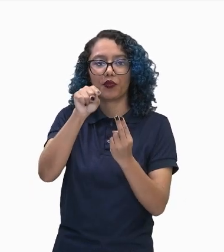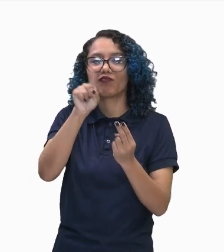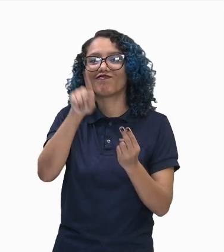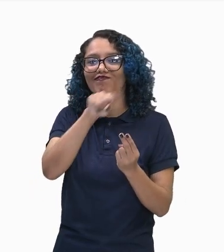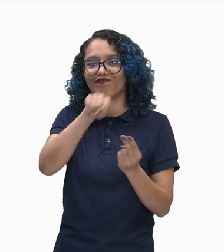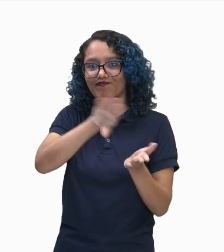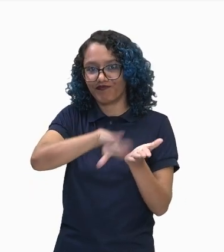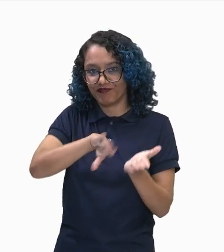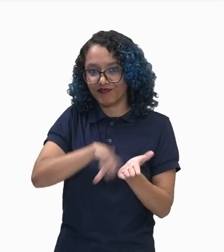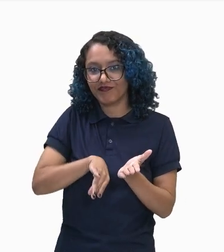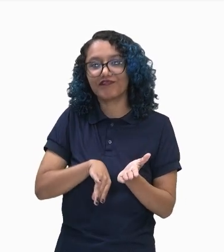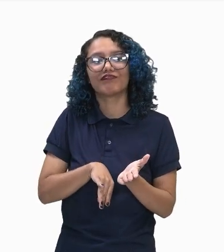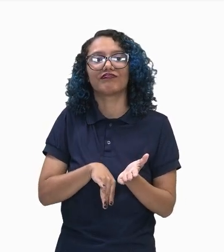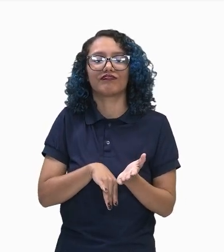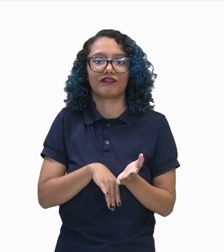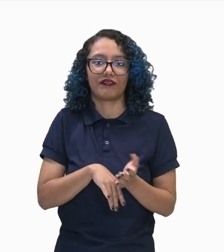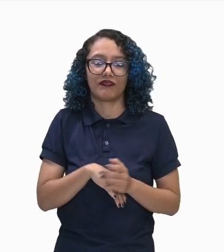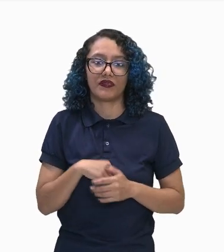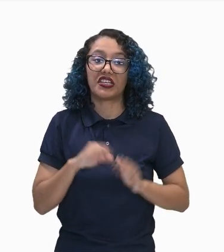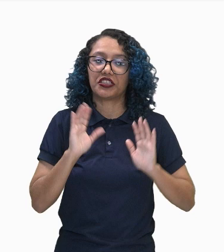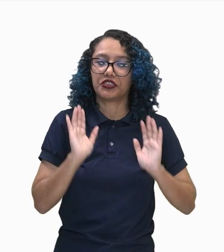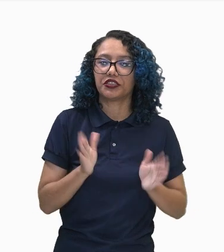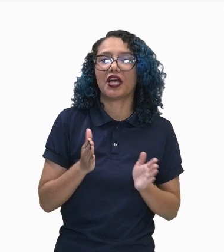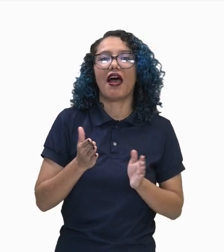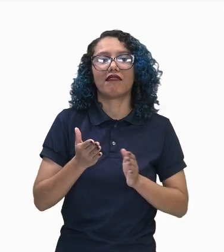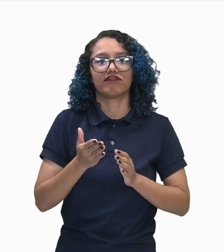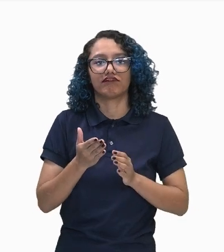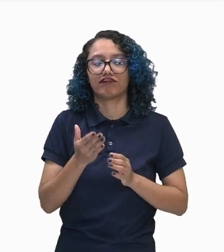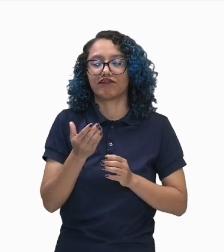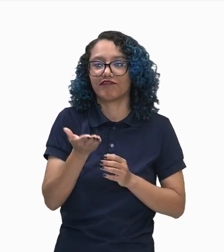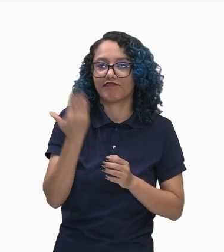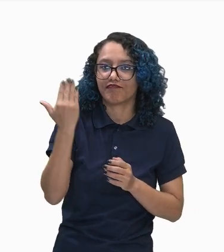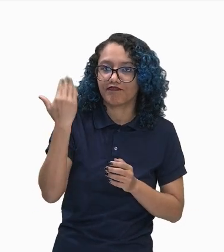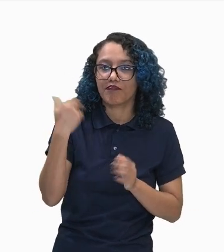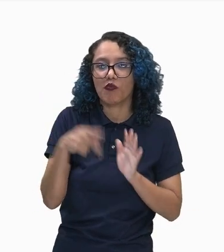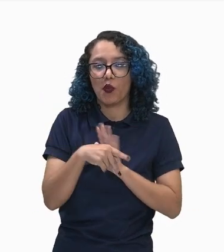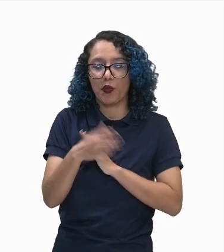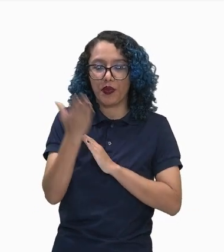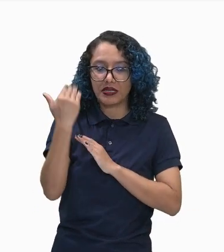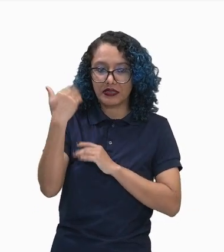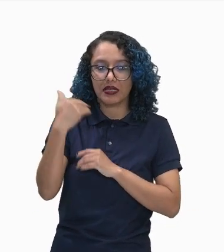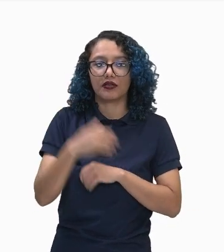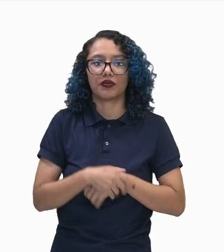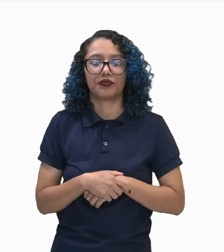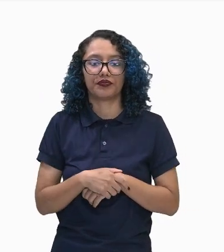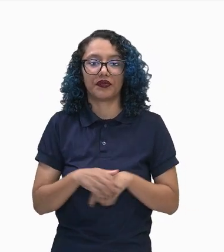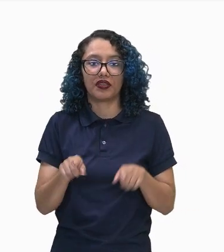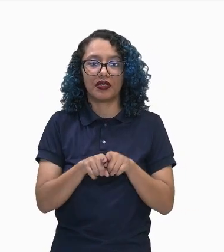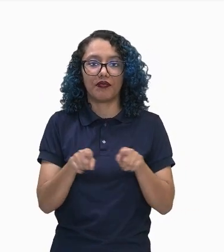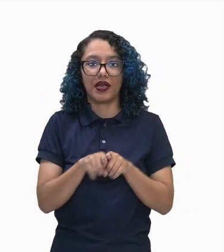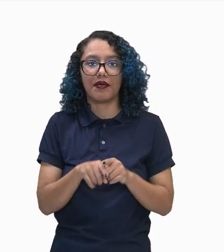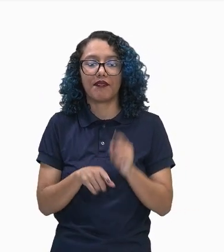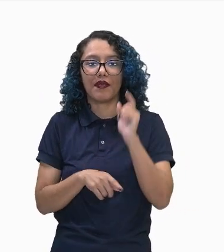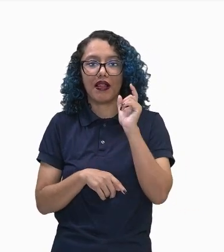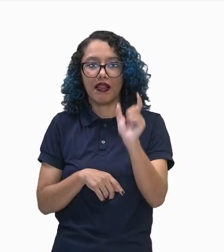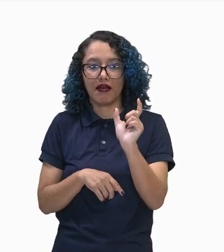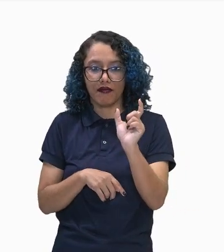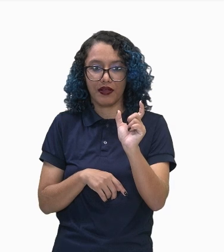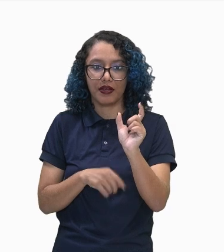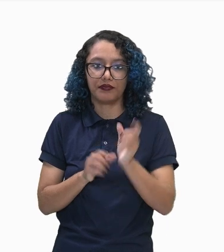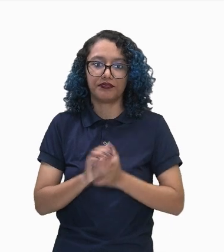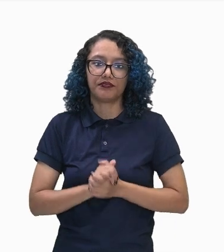Então, consequência já é sem trema. A palavra ele, antigamente, também tinha um